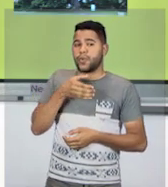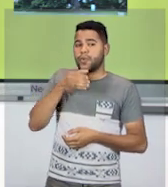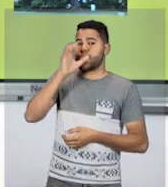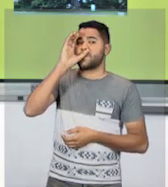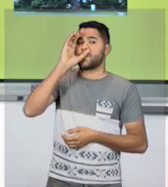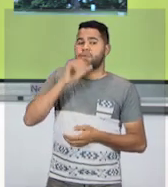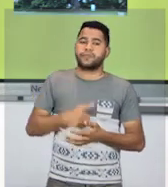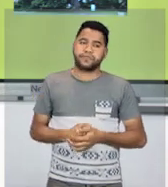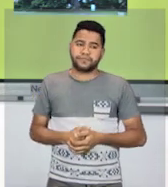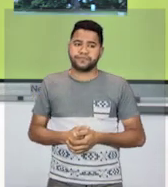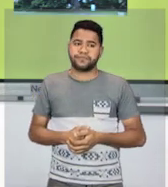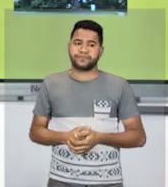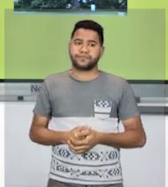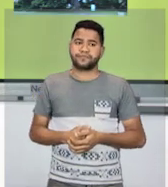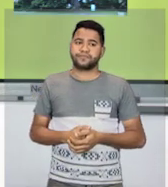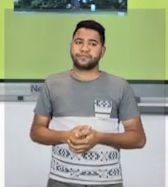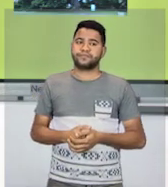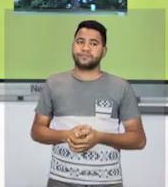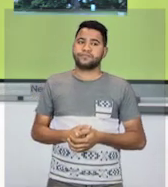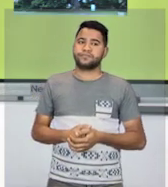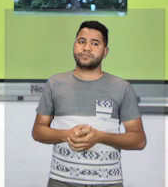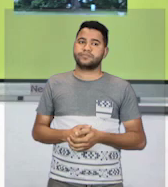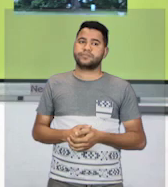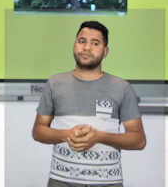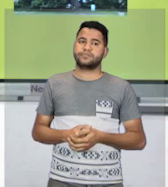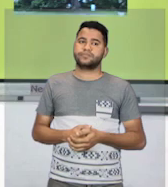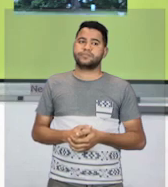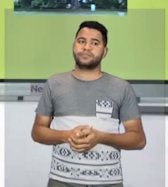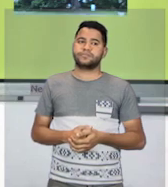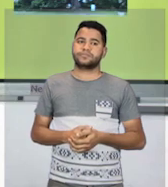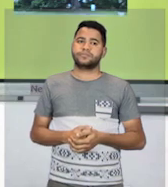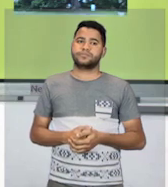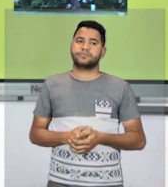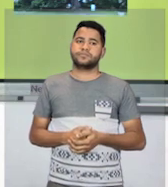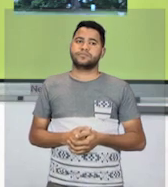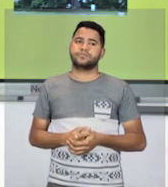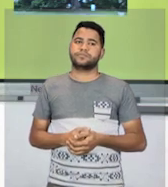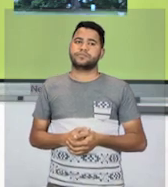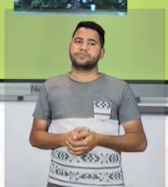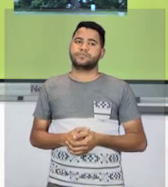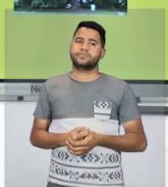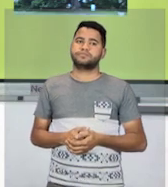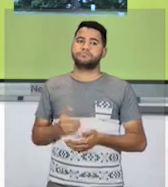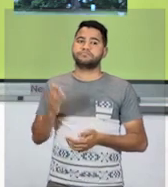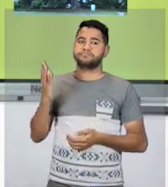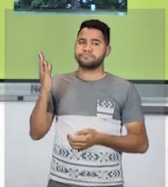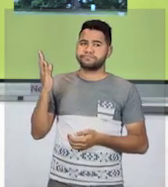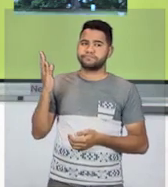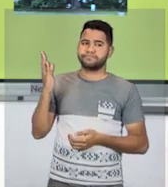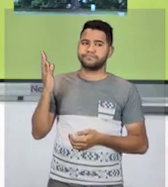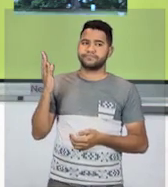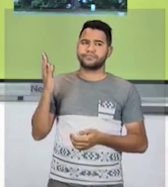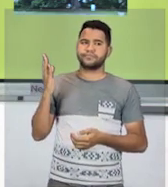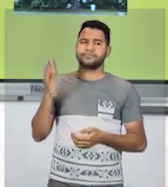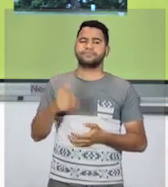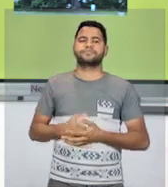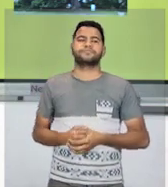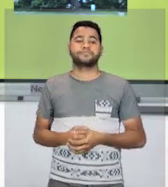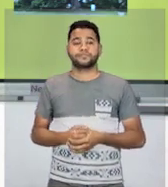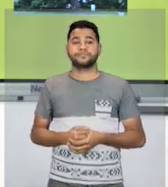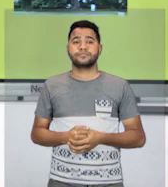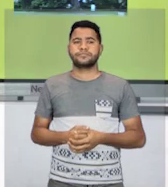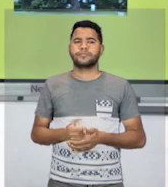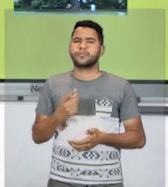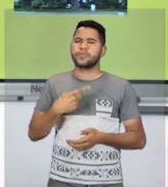toma water Air soil you give us Everything Last Resort